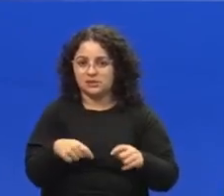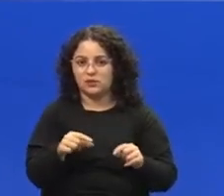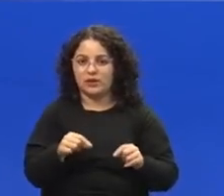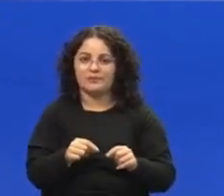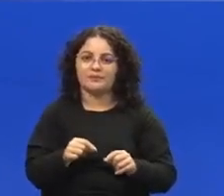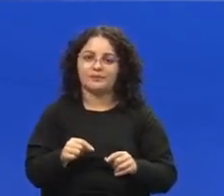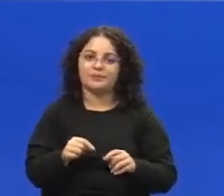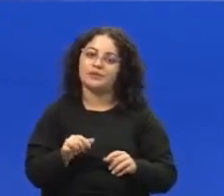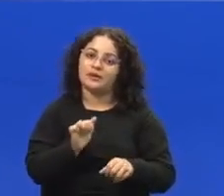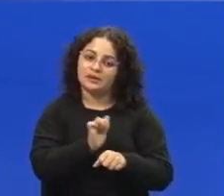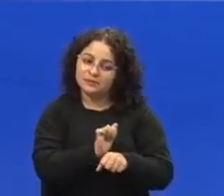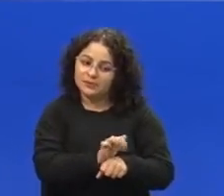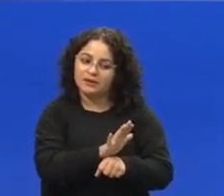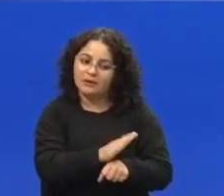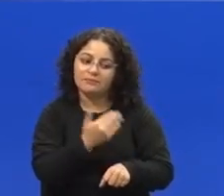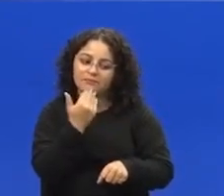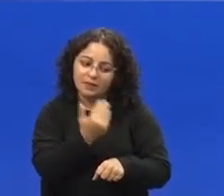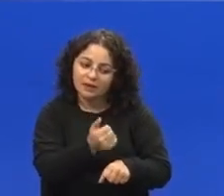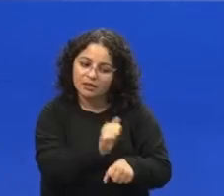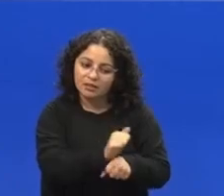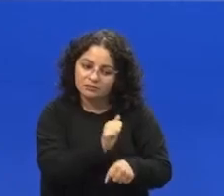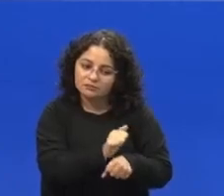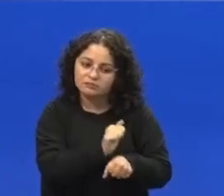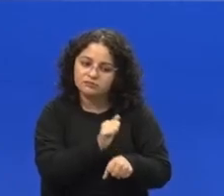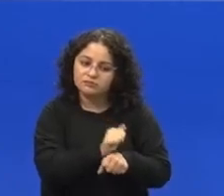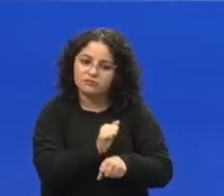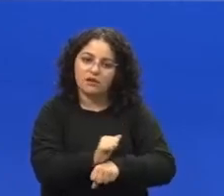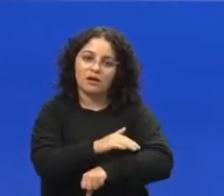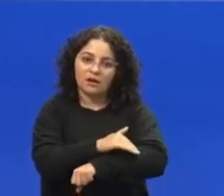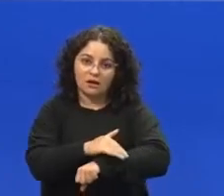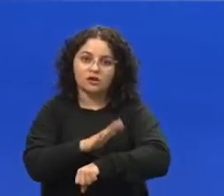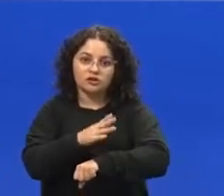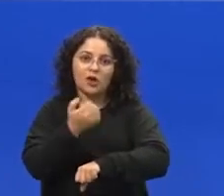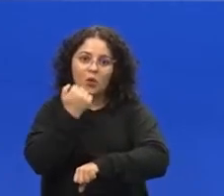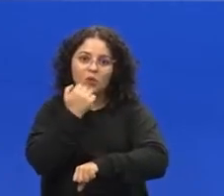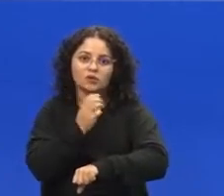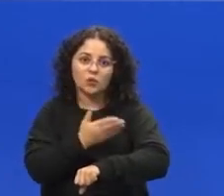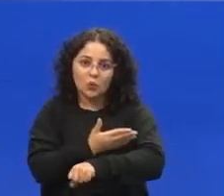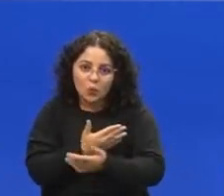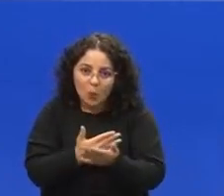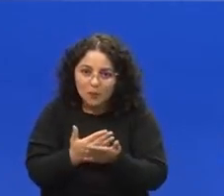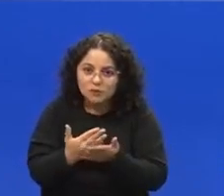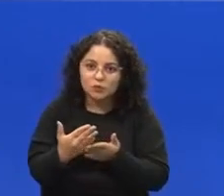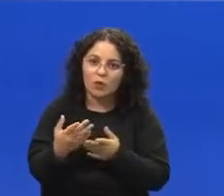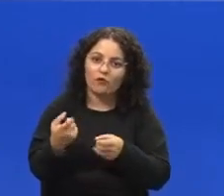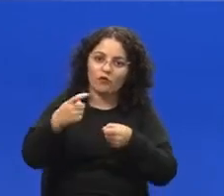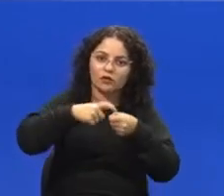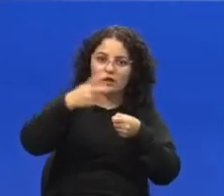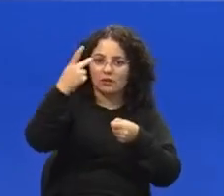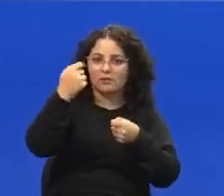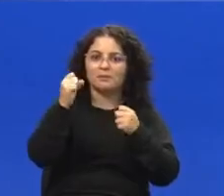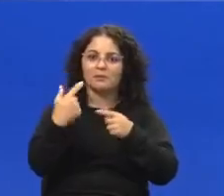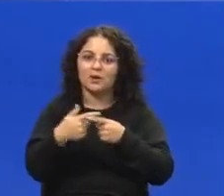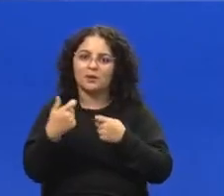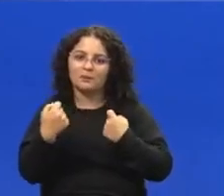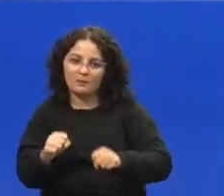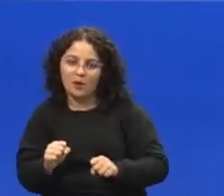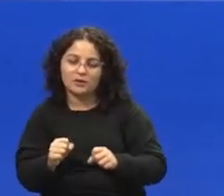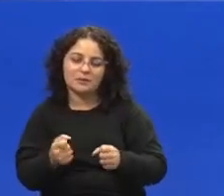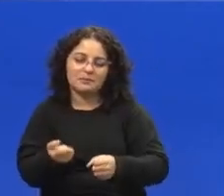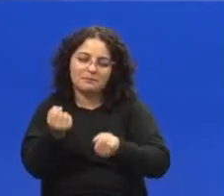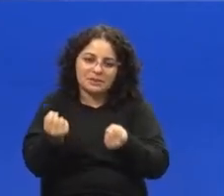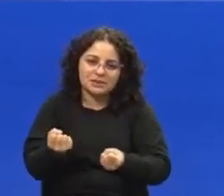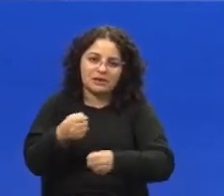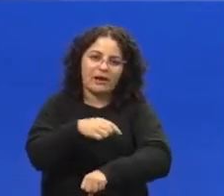segurar o paciente esperando o calo ósseo formar para que eu possa descarregar carga, fazer um exercício um pouquinho